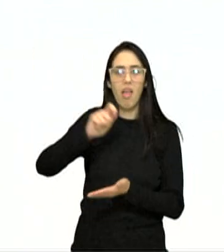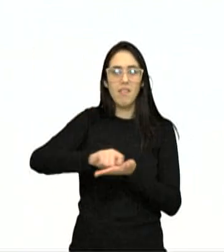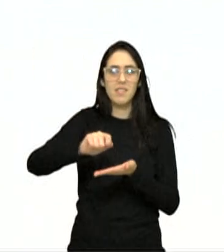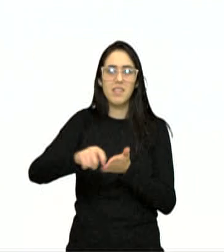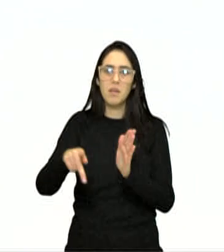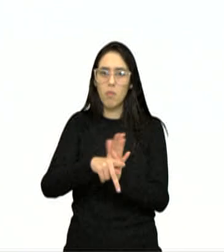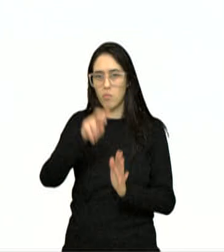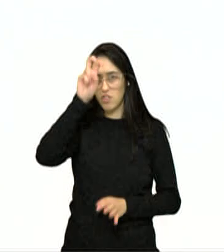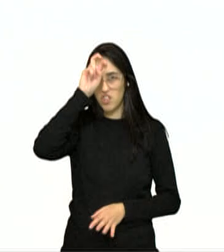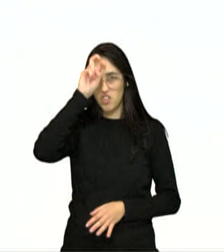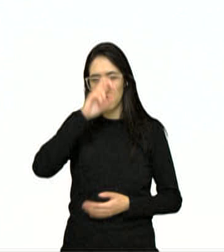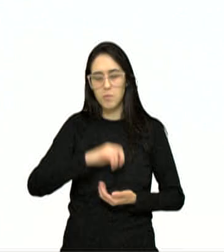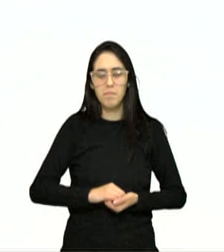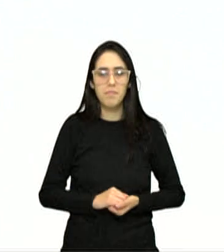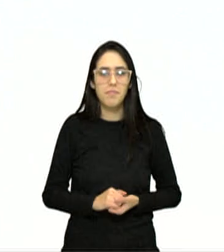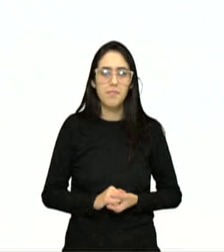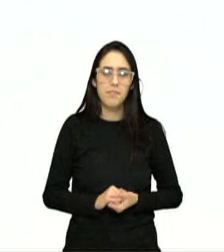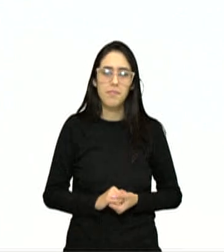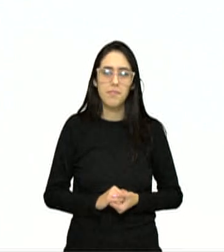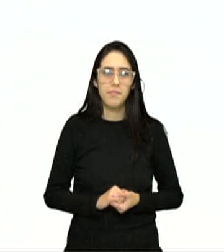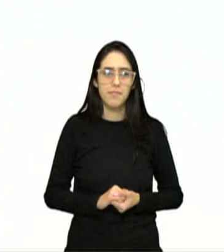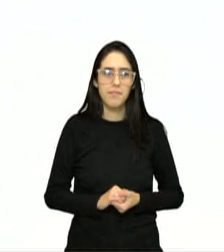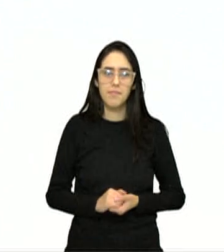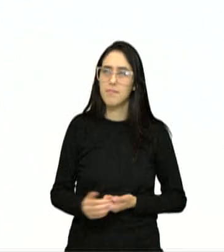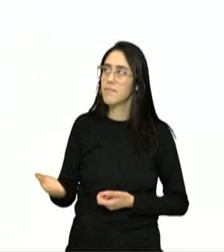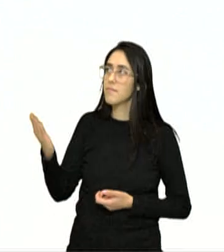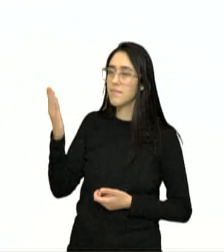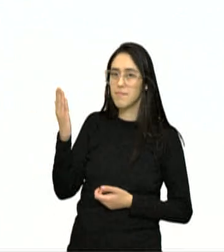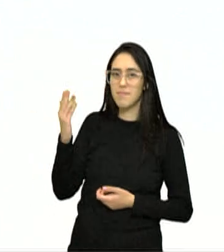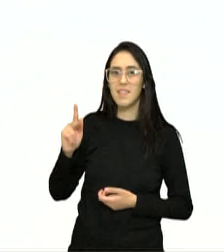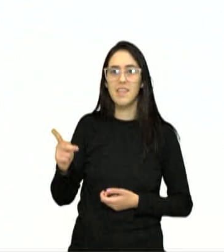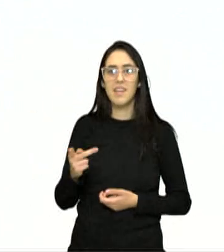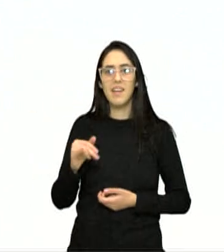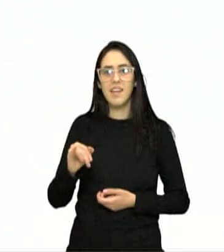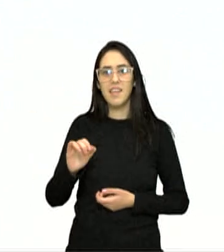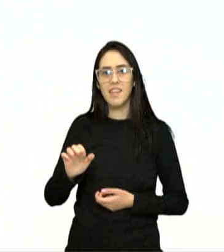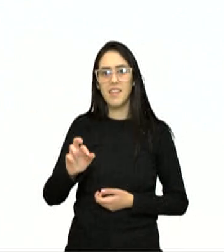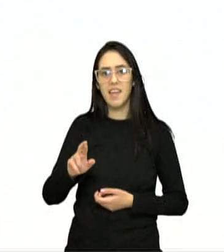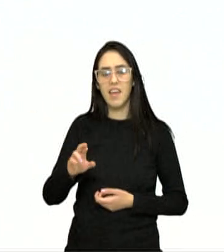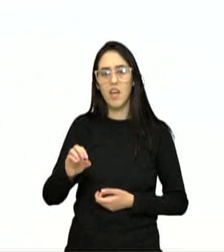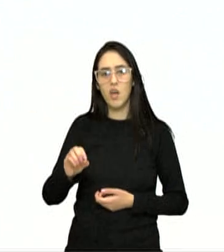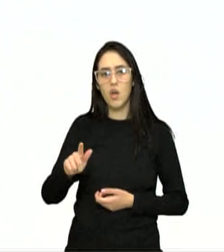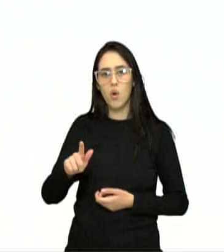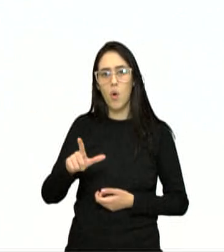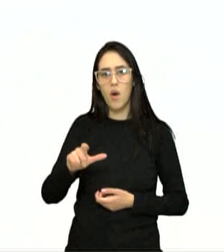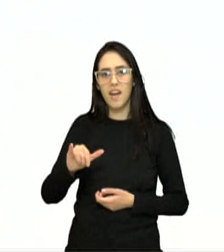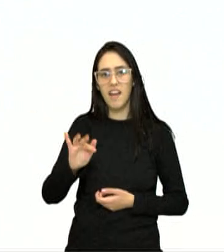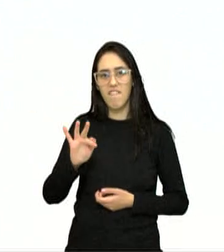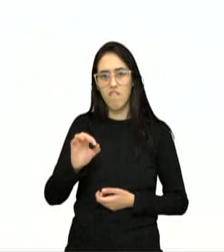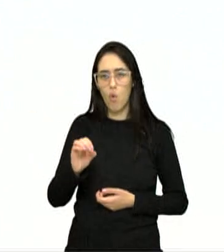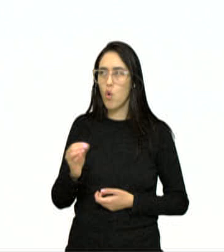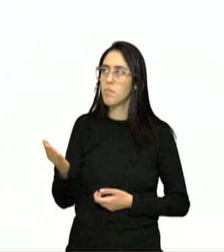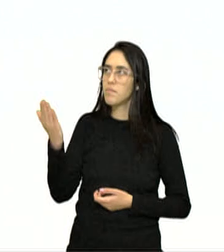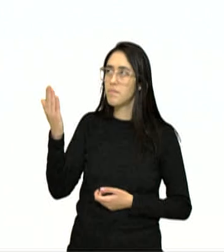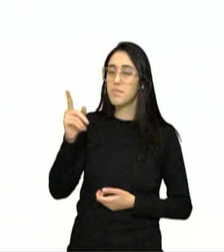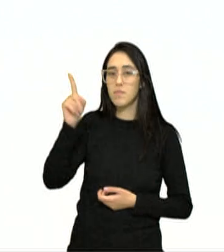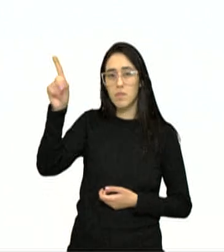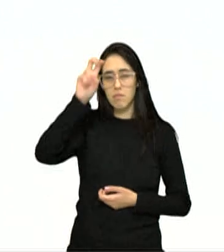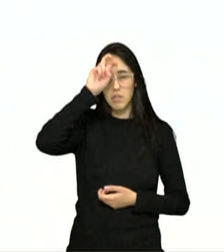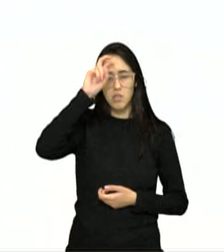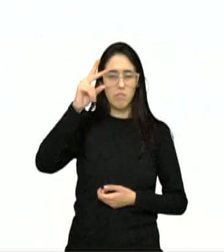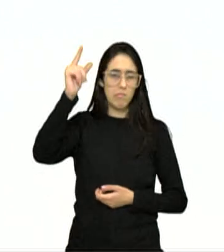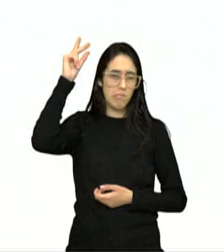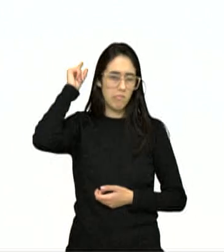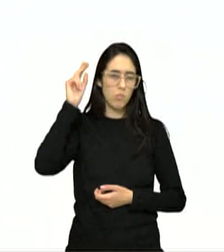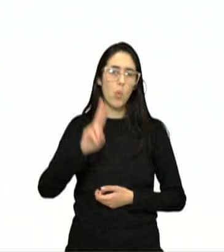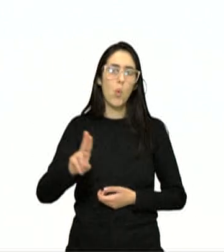egípcia. Um hieróglifo antigo, olha, é assim que se chamava, né? Hieróglifo no Egito Antigo. Então aqui,